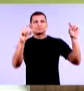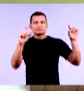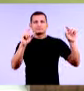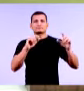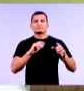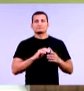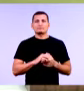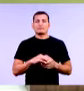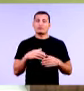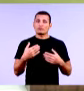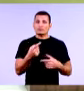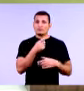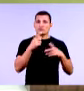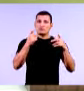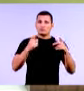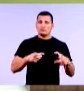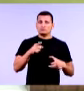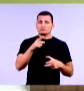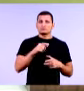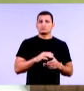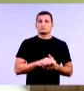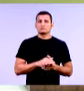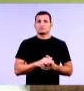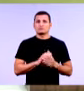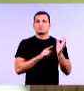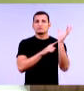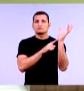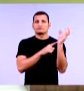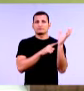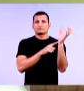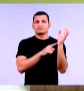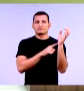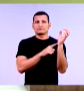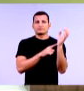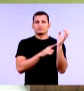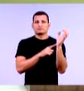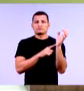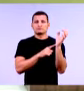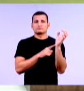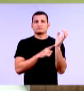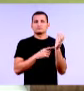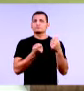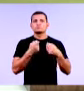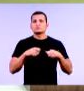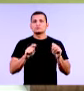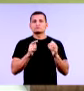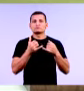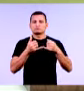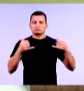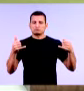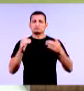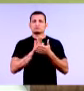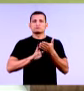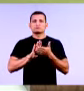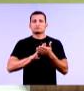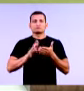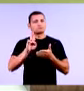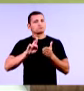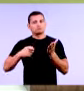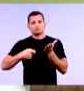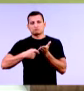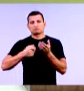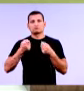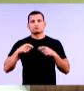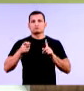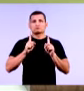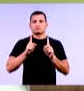são locais em que você pega o sinal de internet sem sequer utilizar qualquer cabo, né? Então, assim, você, isso geralmente,